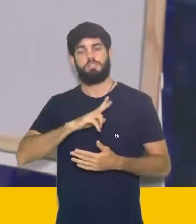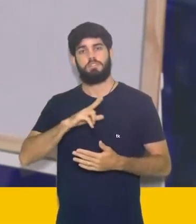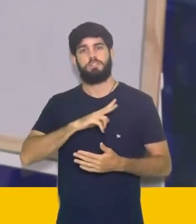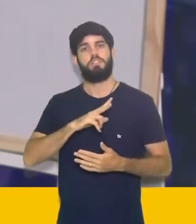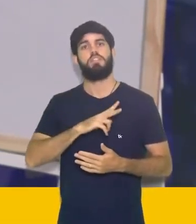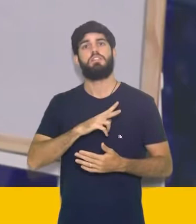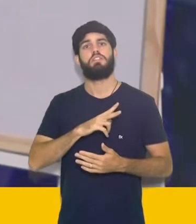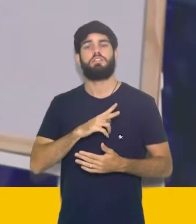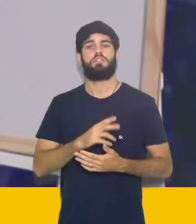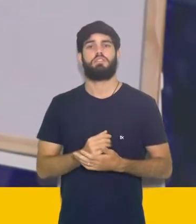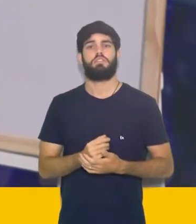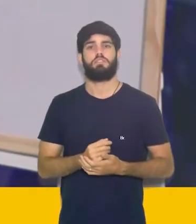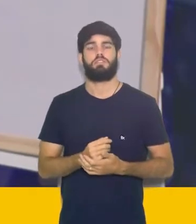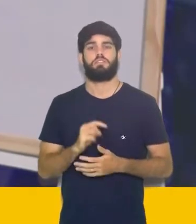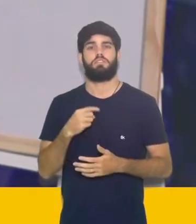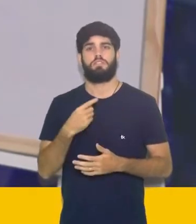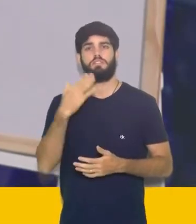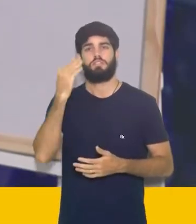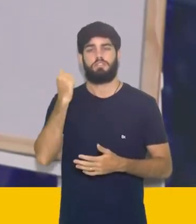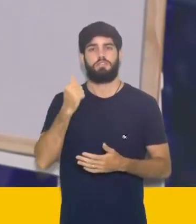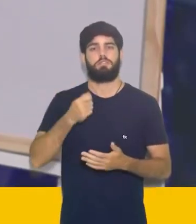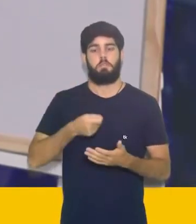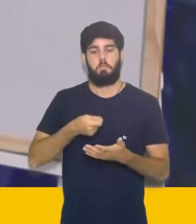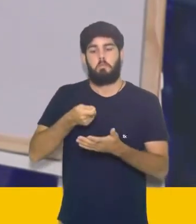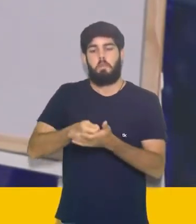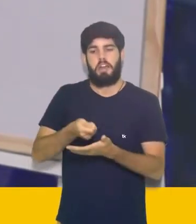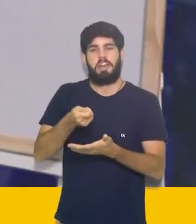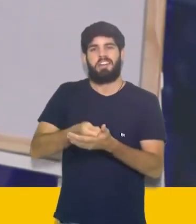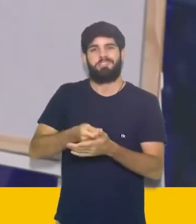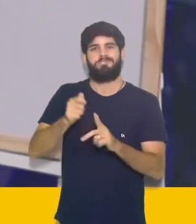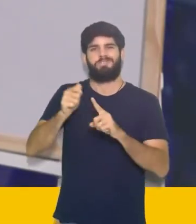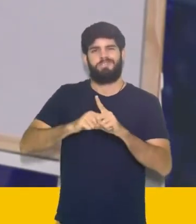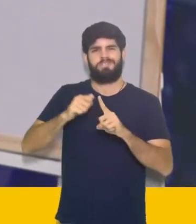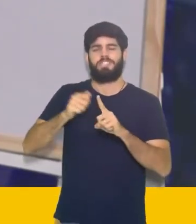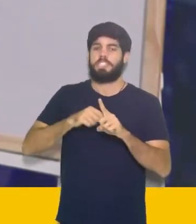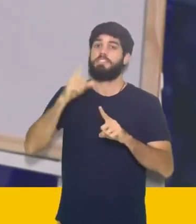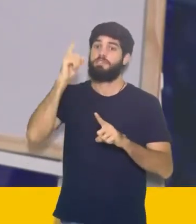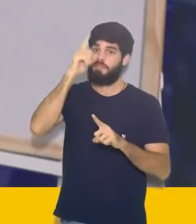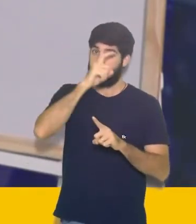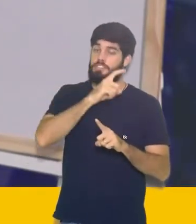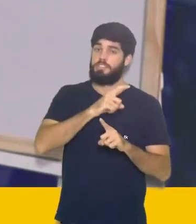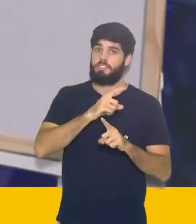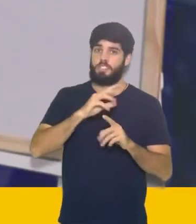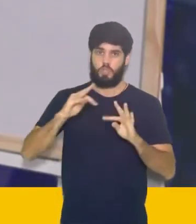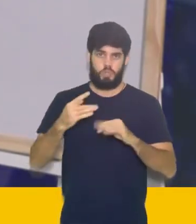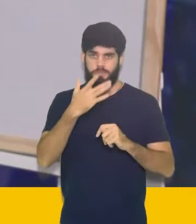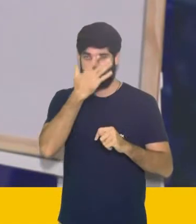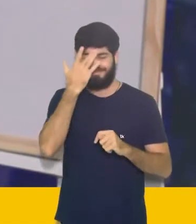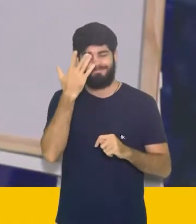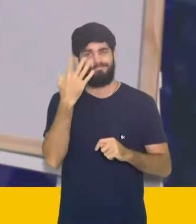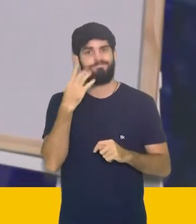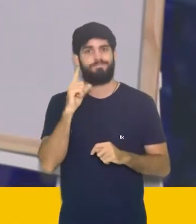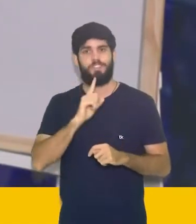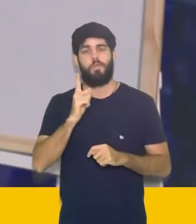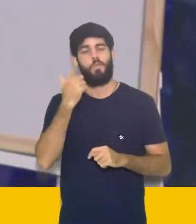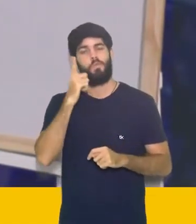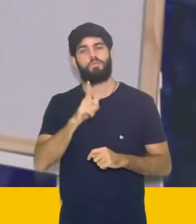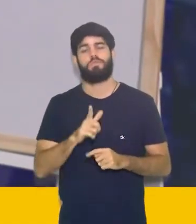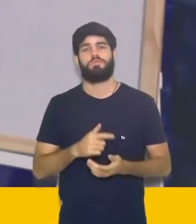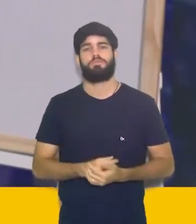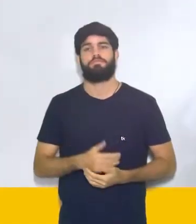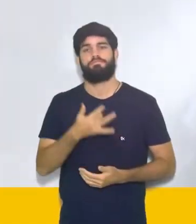que a gente vai ter que manter aquela faculdade em dia, pagar tudo mais, e isso é difícil, não é para todo mundo,